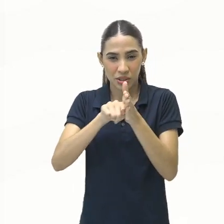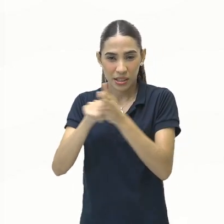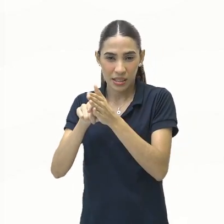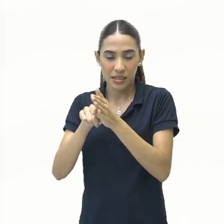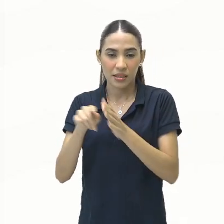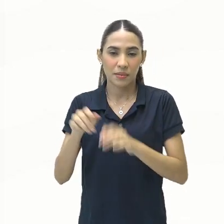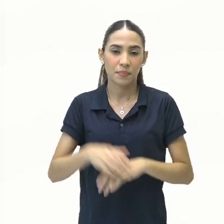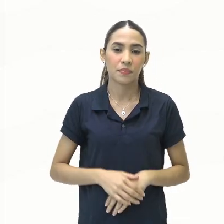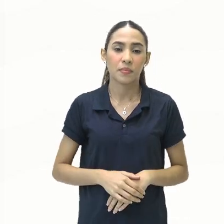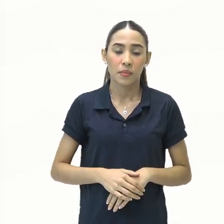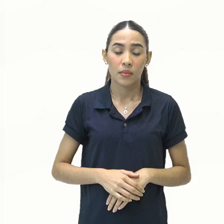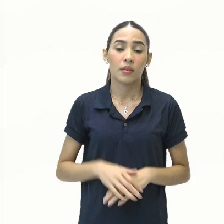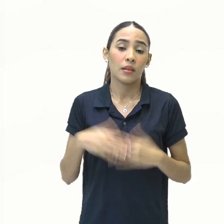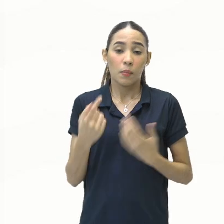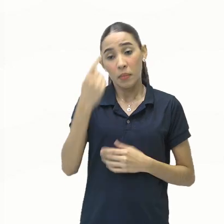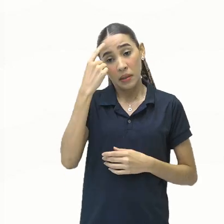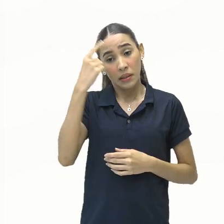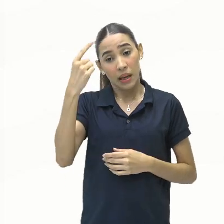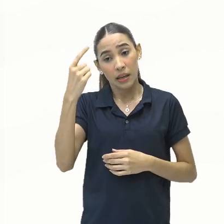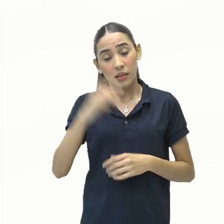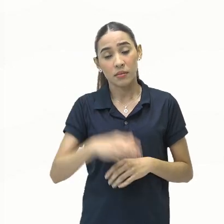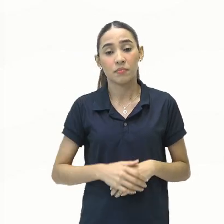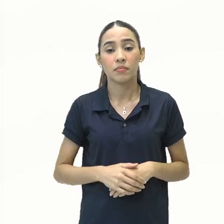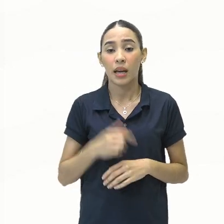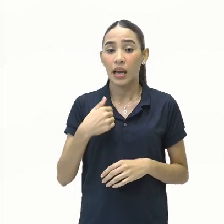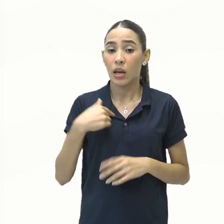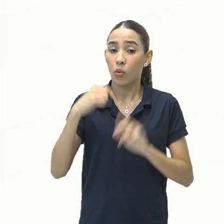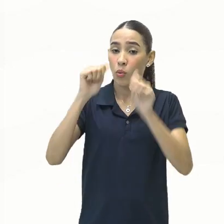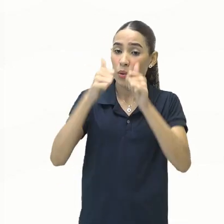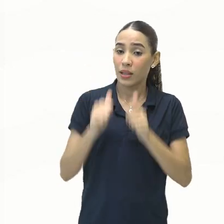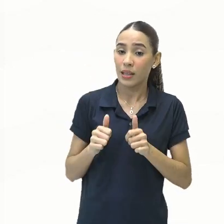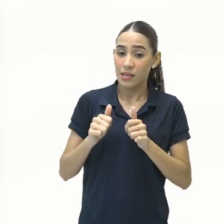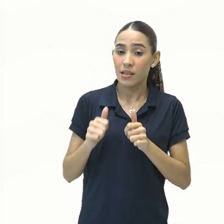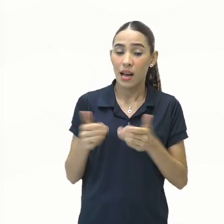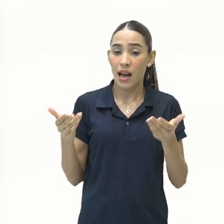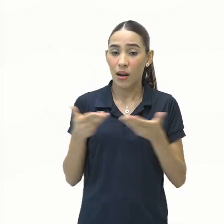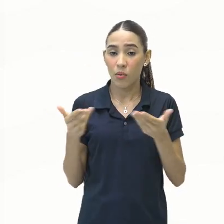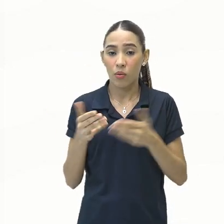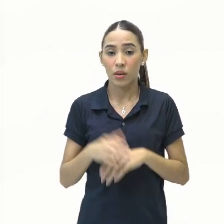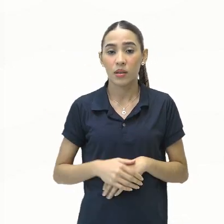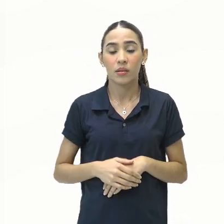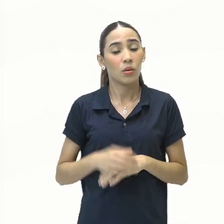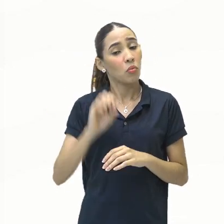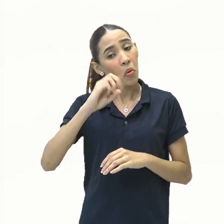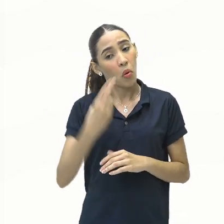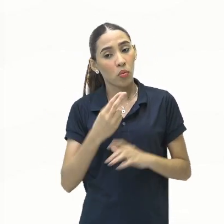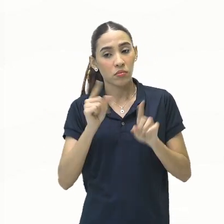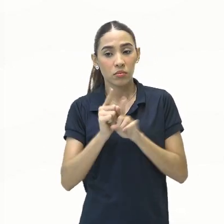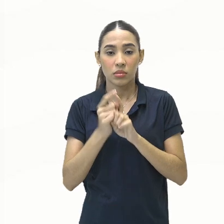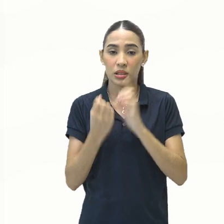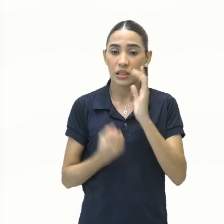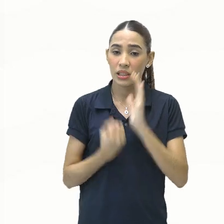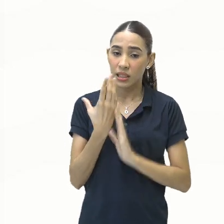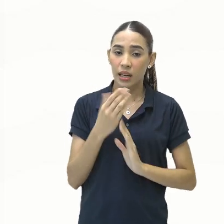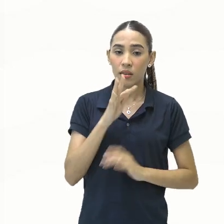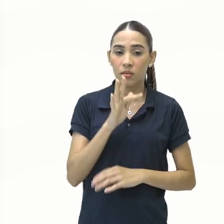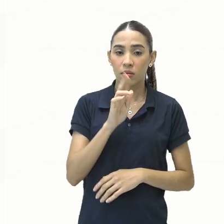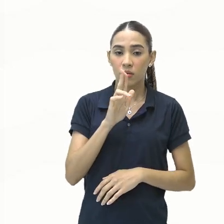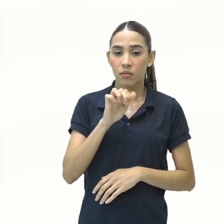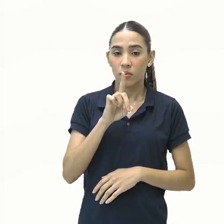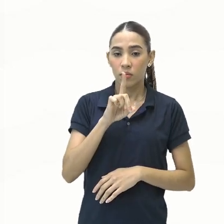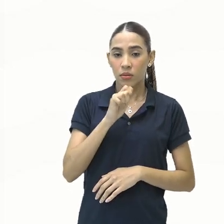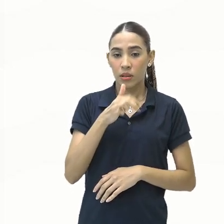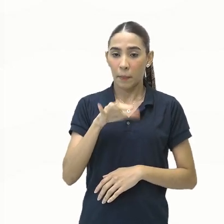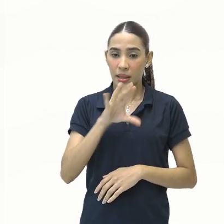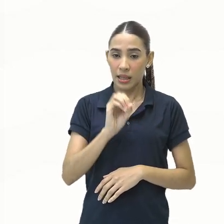trouxe a fundamentação, uma ideia de alguém, e eu vou analisar aí esse fundamento, ou criar, né, uma fundamentação e